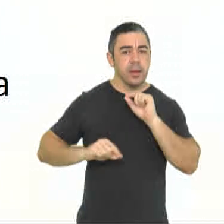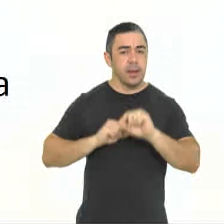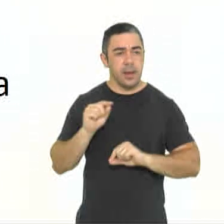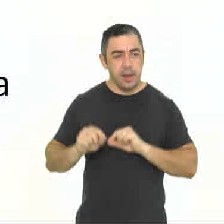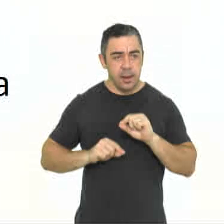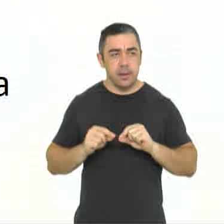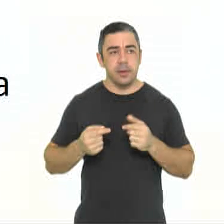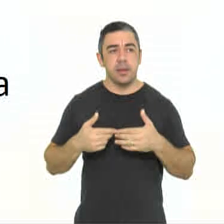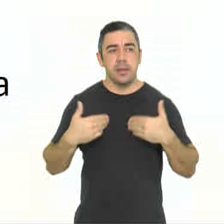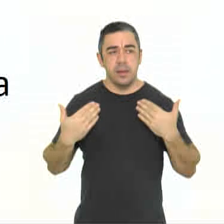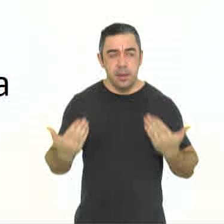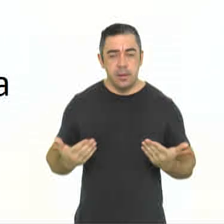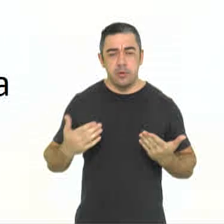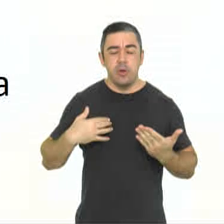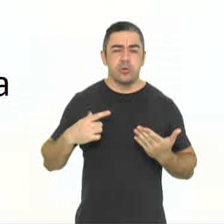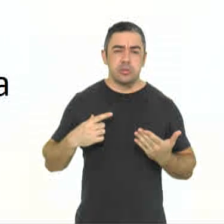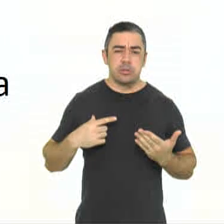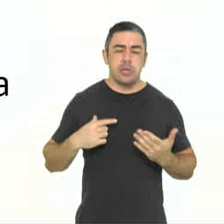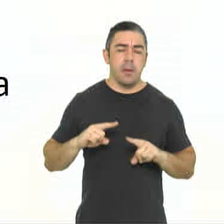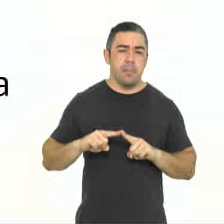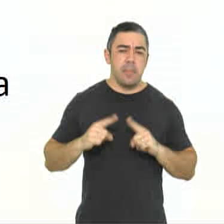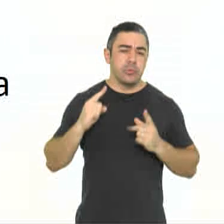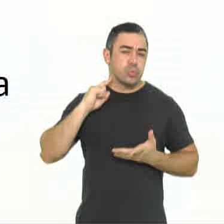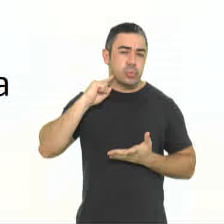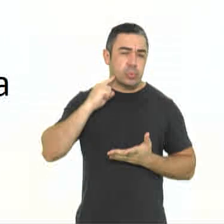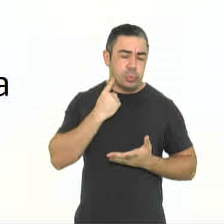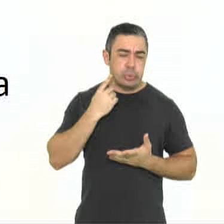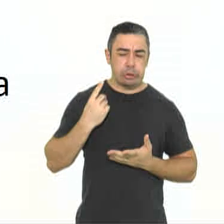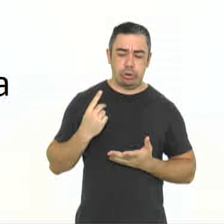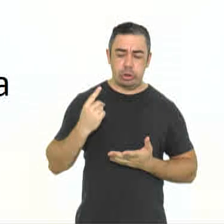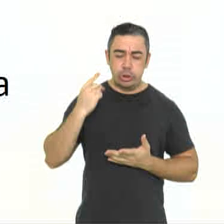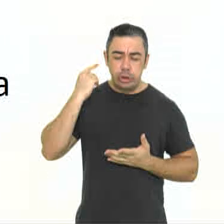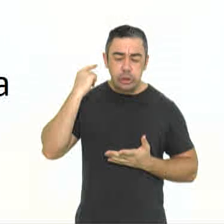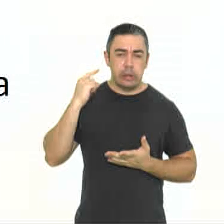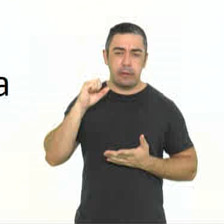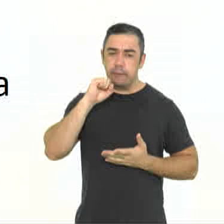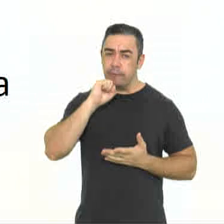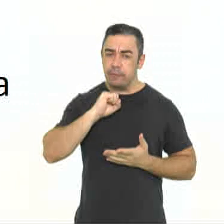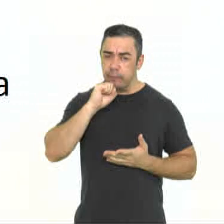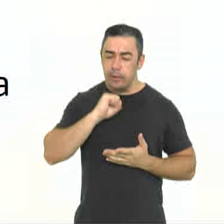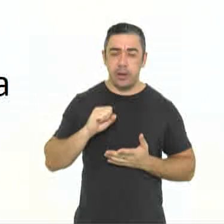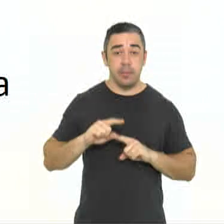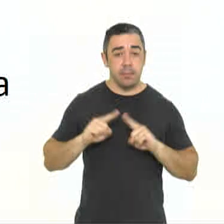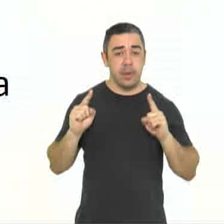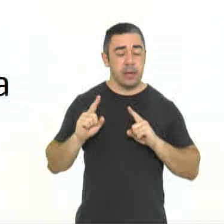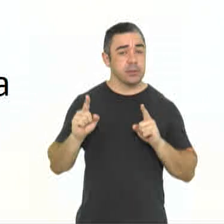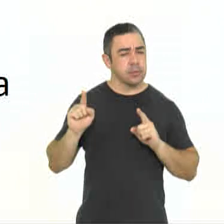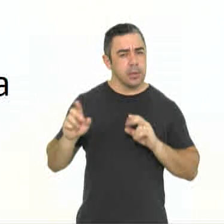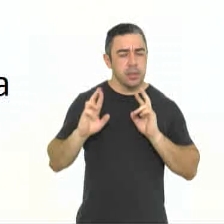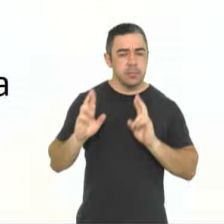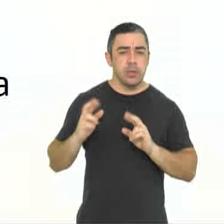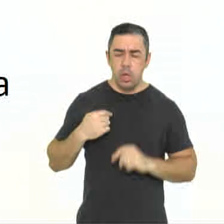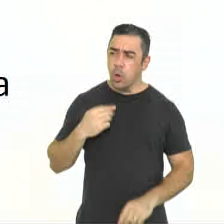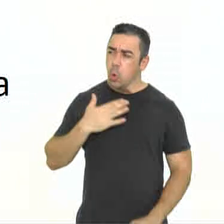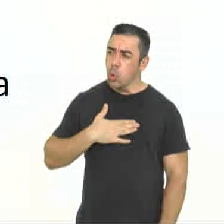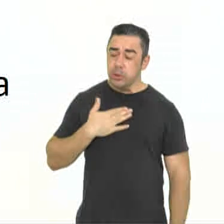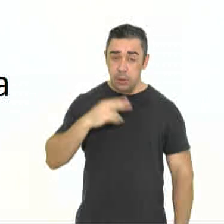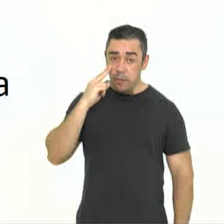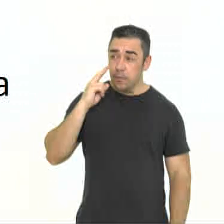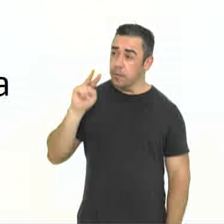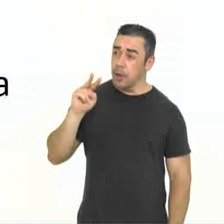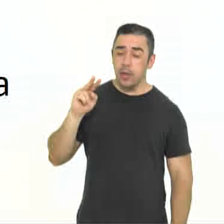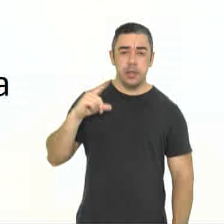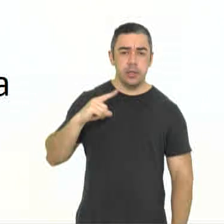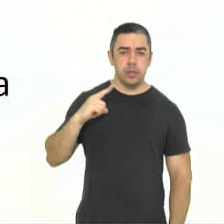as quais a poeira punha mais antigamente e antiguidade e respeito. A que gostei mais de ver foi